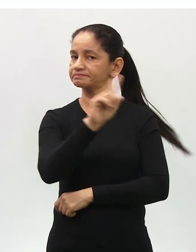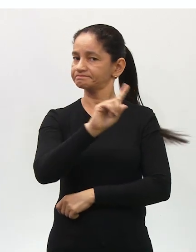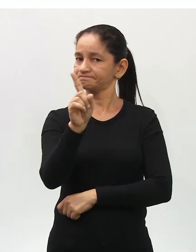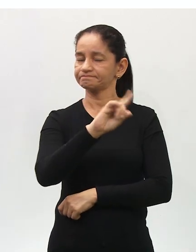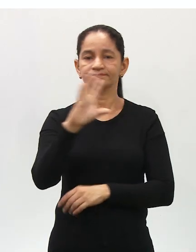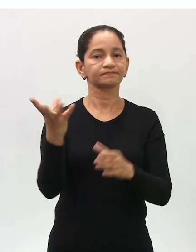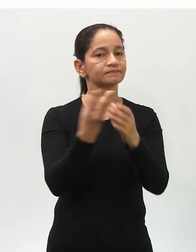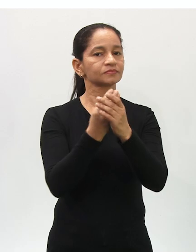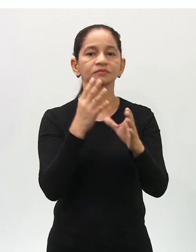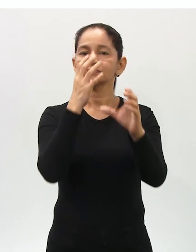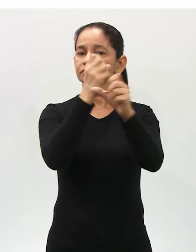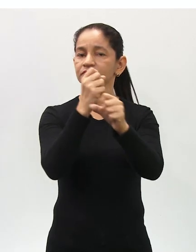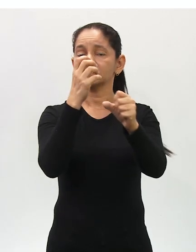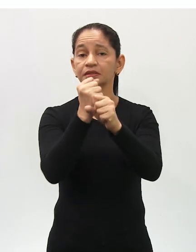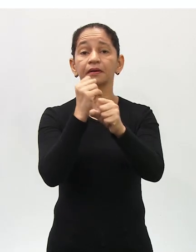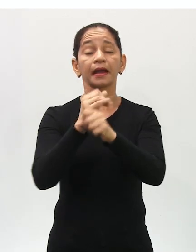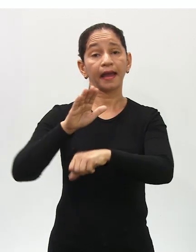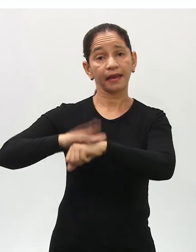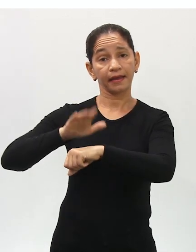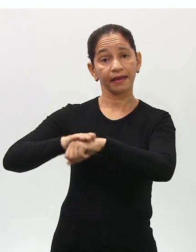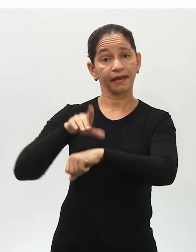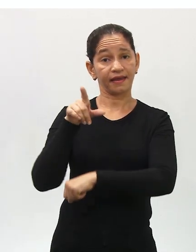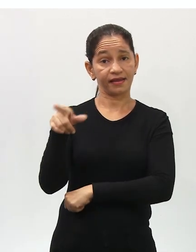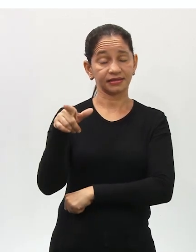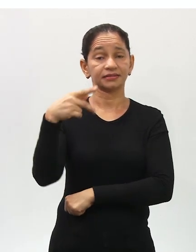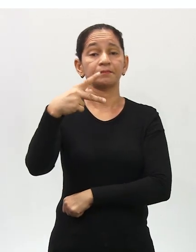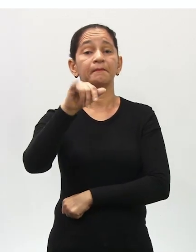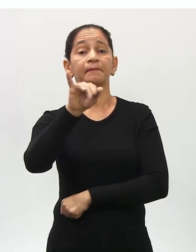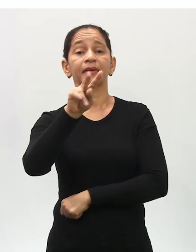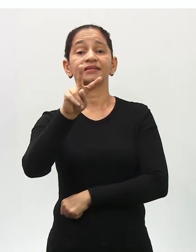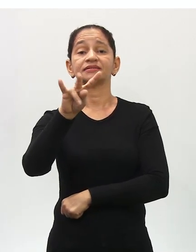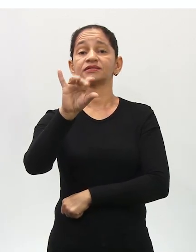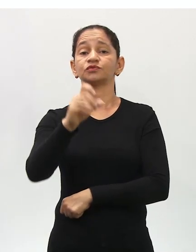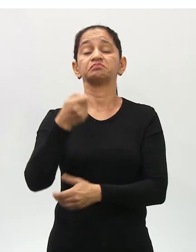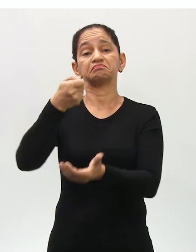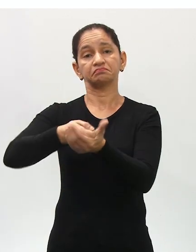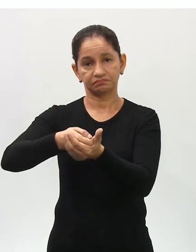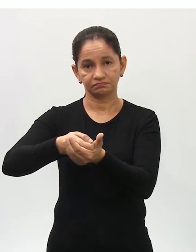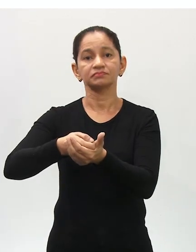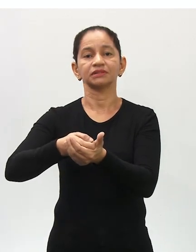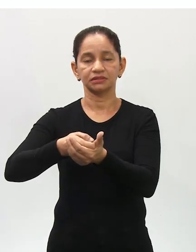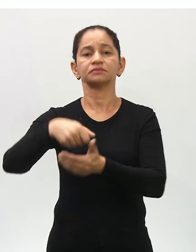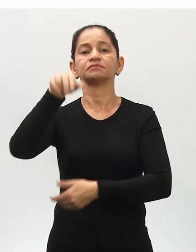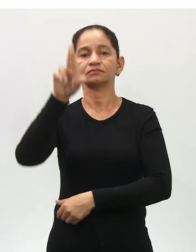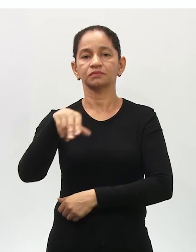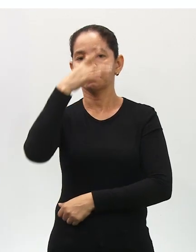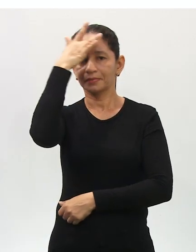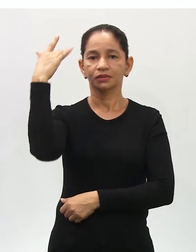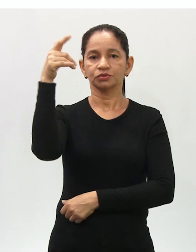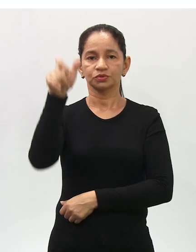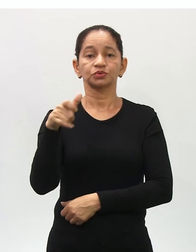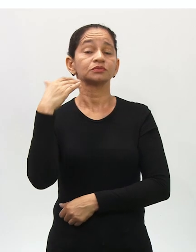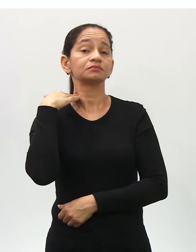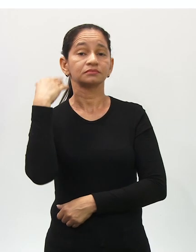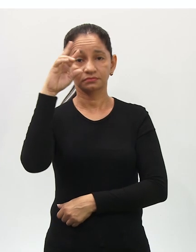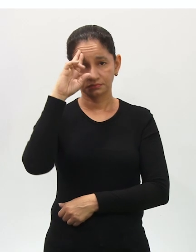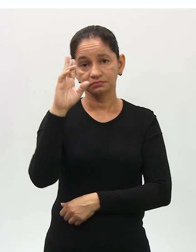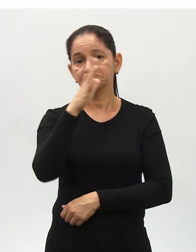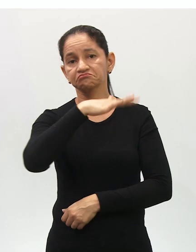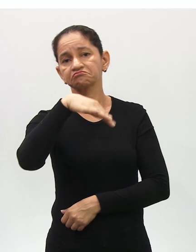depositado e quando fala que passivos exigíveis, é que ele precisa pagar isso para alguém. Tá? Outros